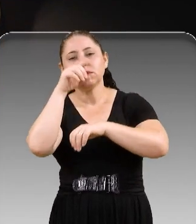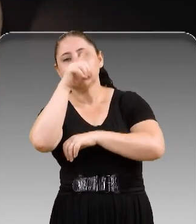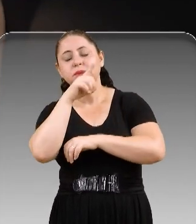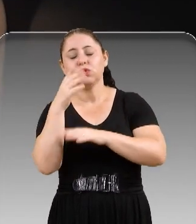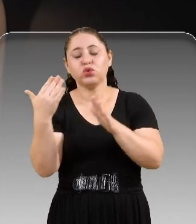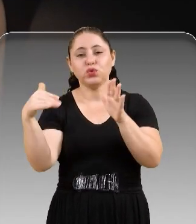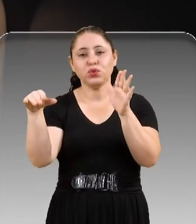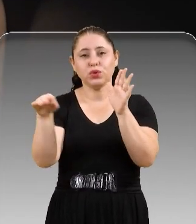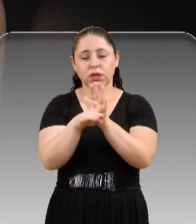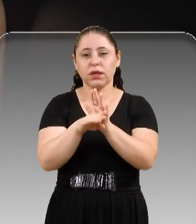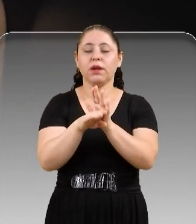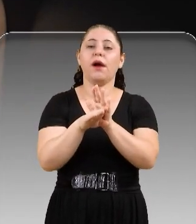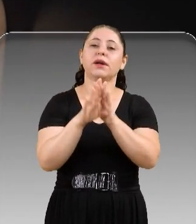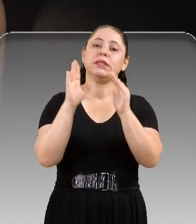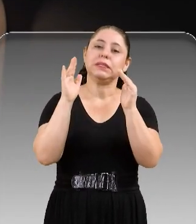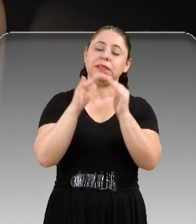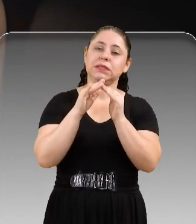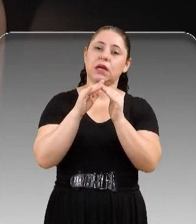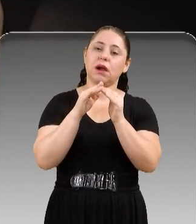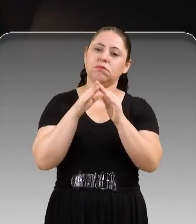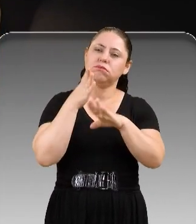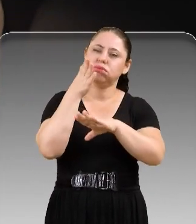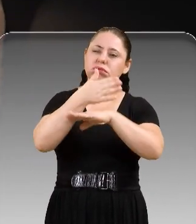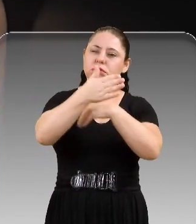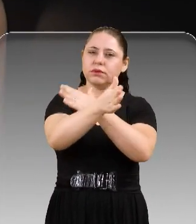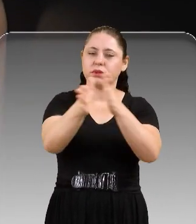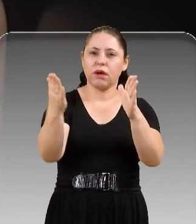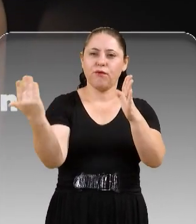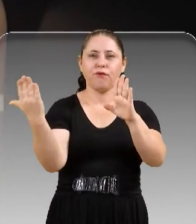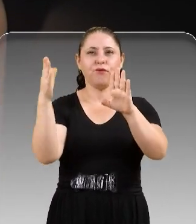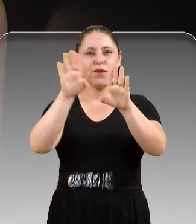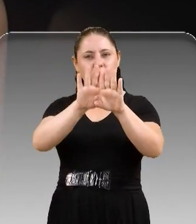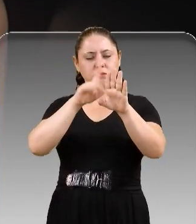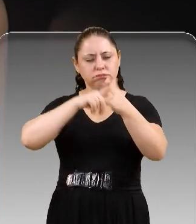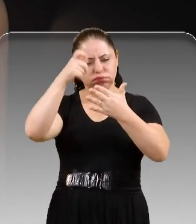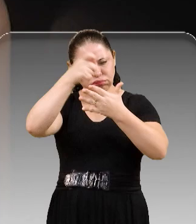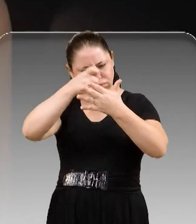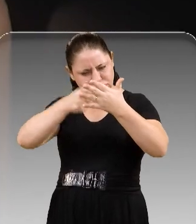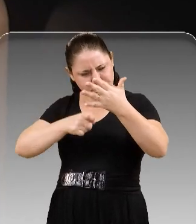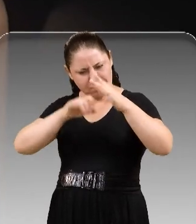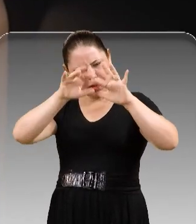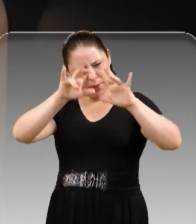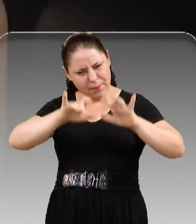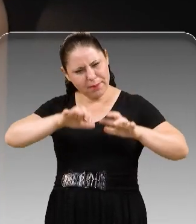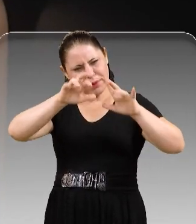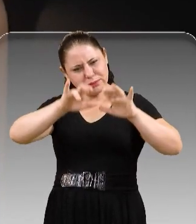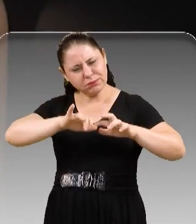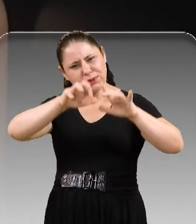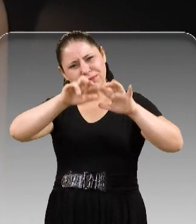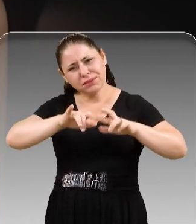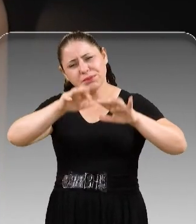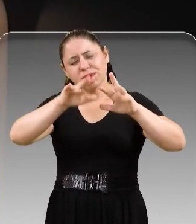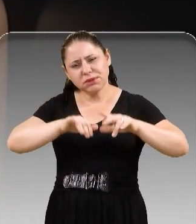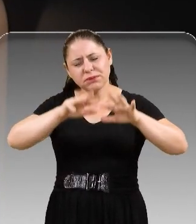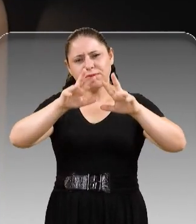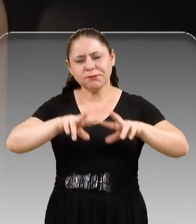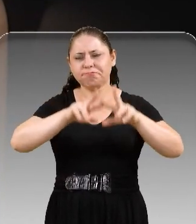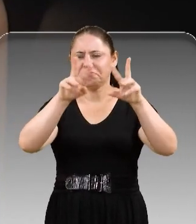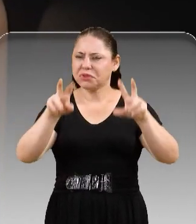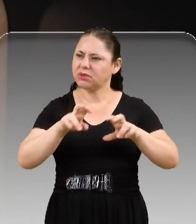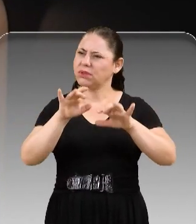semana. Eu chegava e ia para o escritório da minha casa, e ali eu ficava digitando,